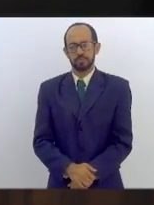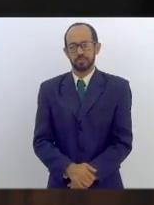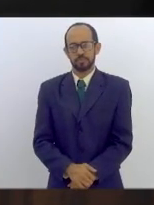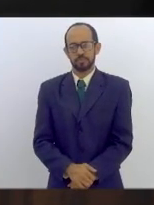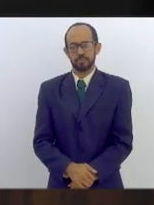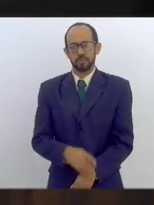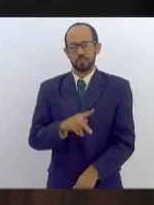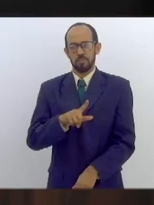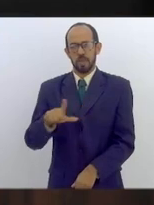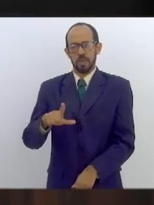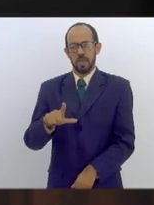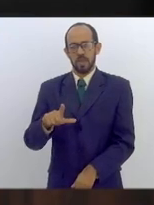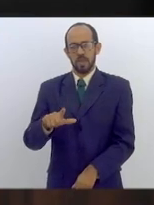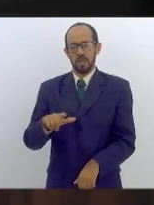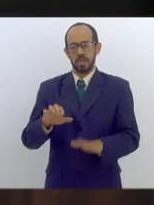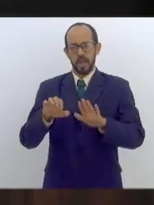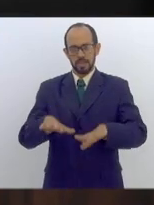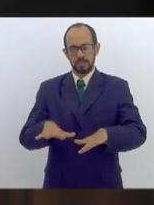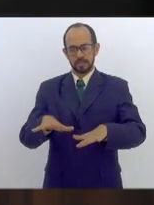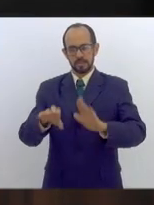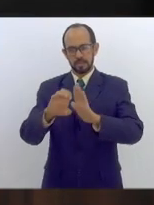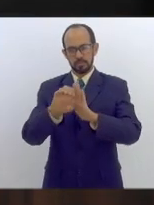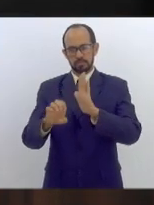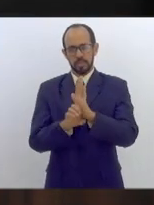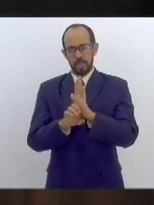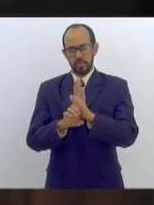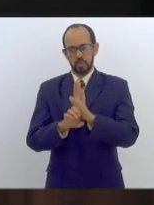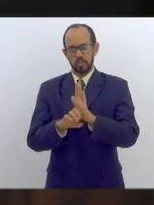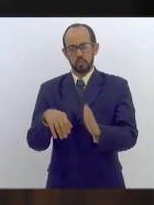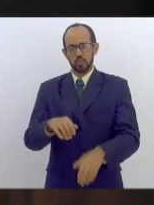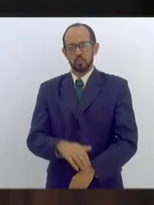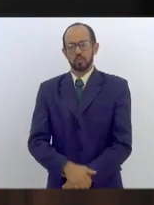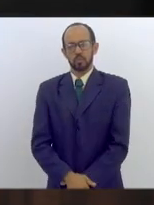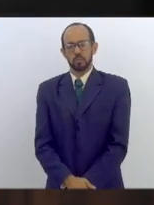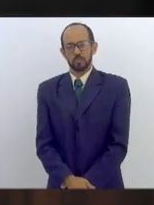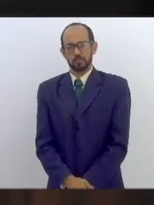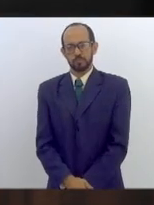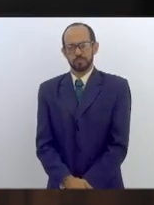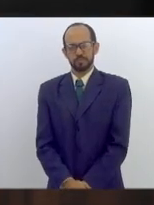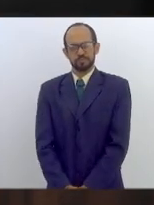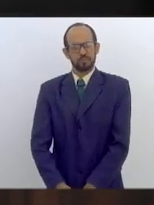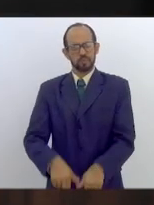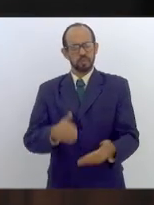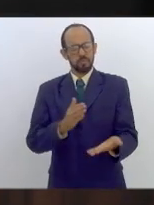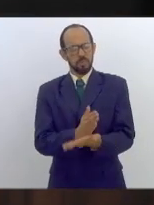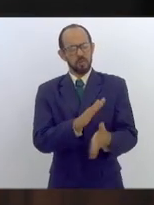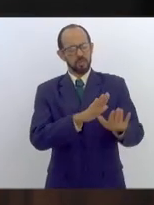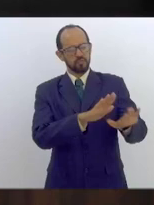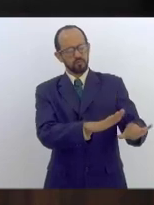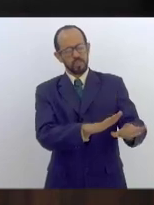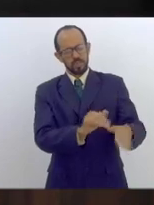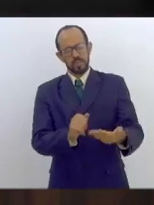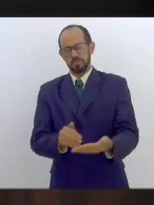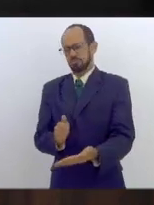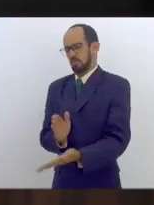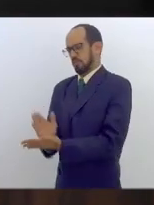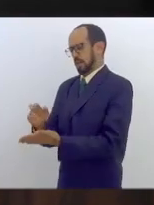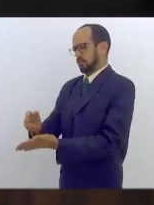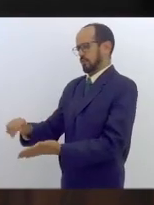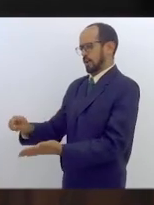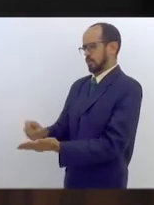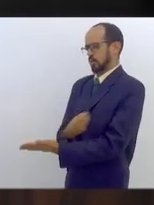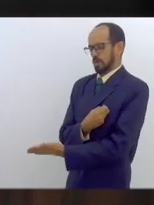o projeto assim emendado. Os senhores que aprovam, permaneçam como estão. Aprovado, vai